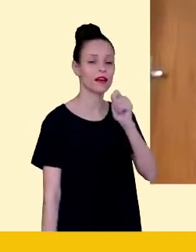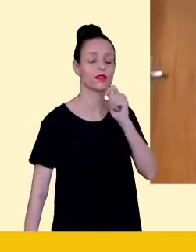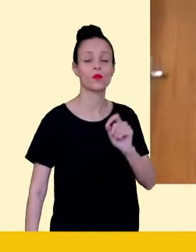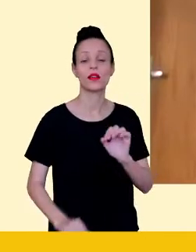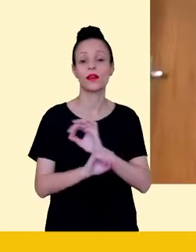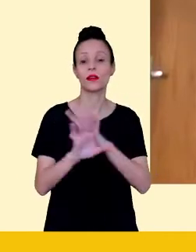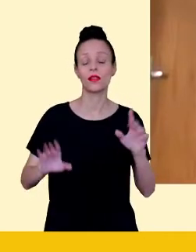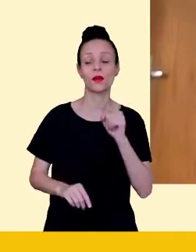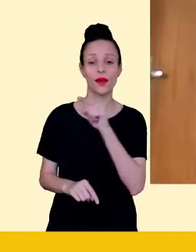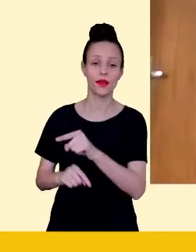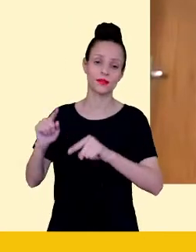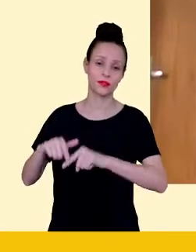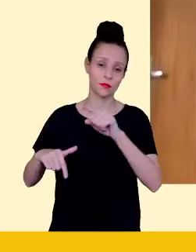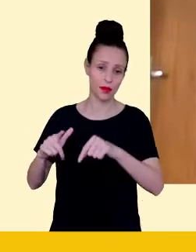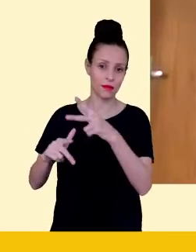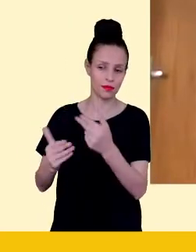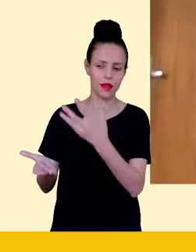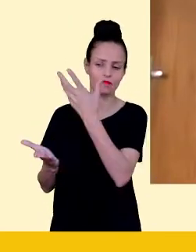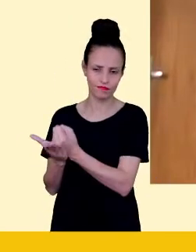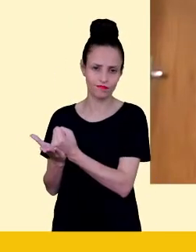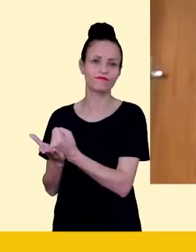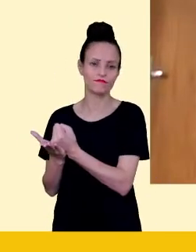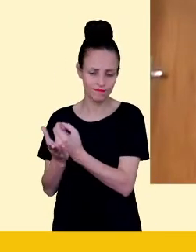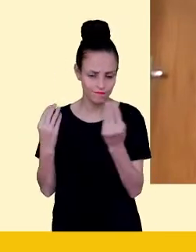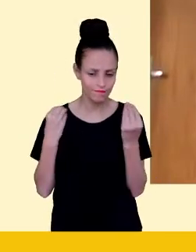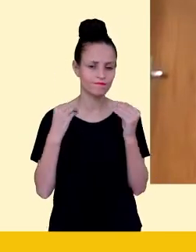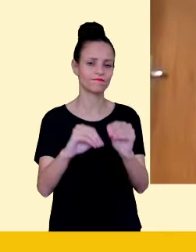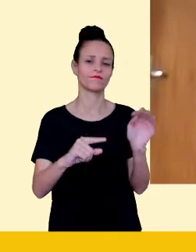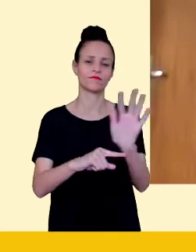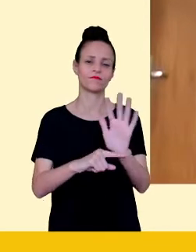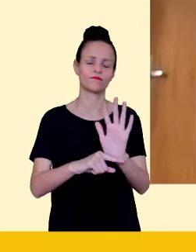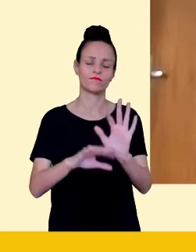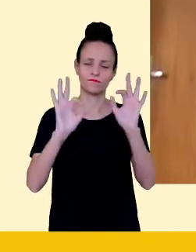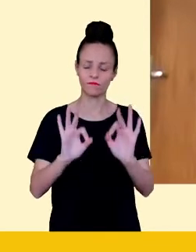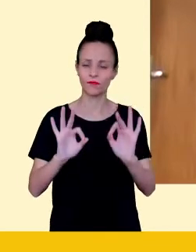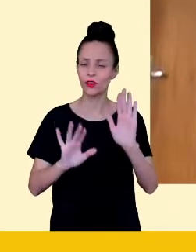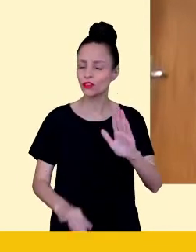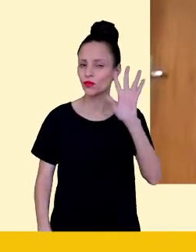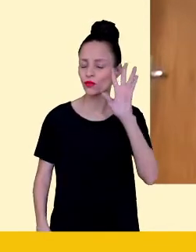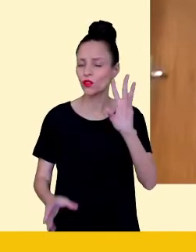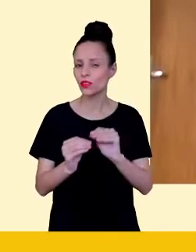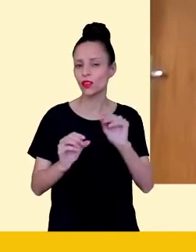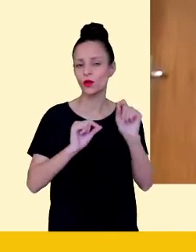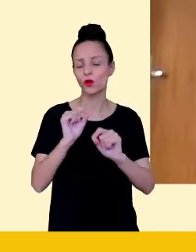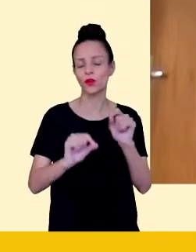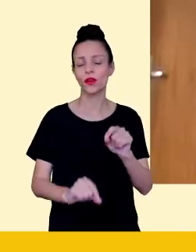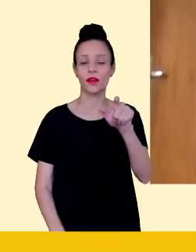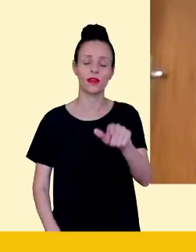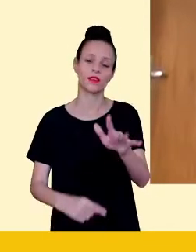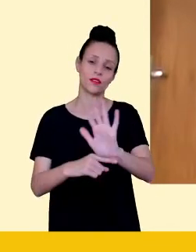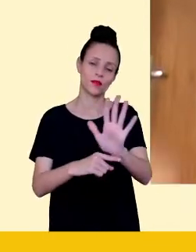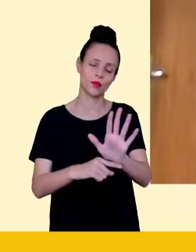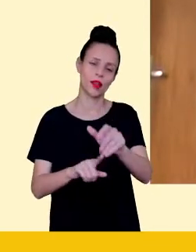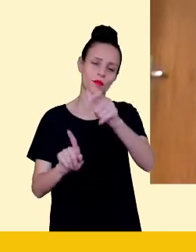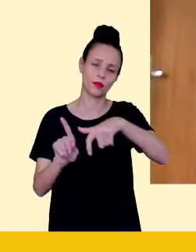claro pra gente, por exemplo, que o arquivo faria tanta parte do filme. Eu acho que a gente começou a tentar entender um filme que seria